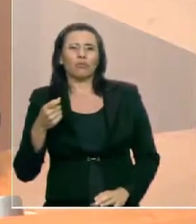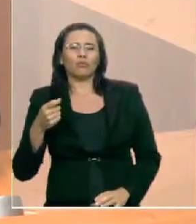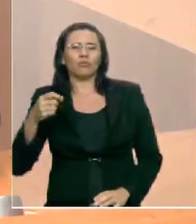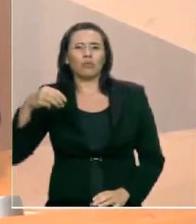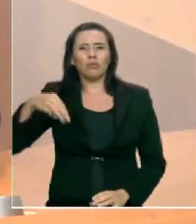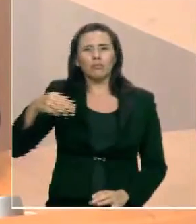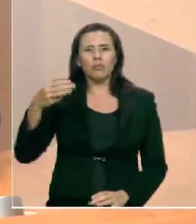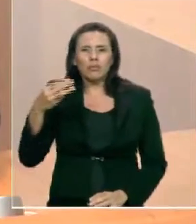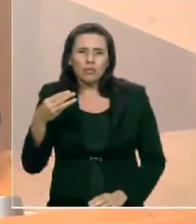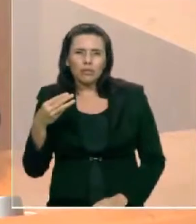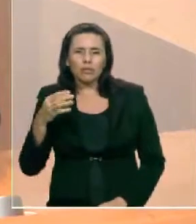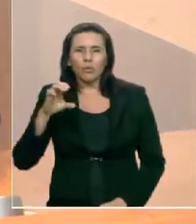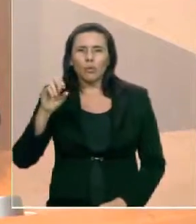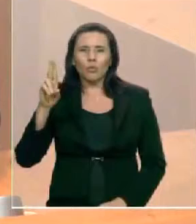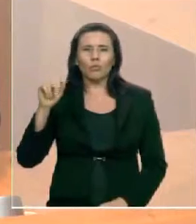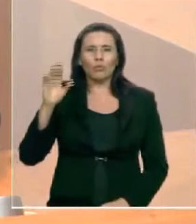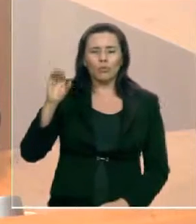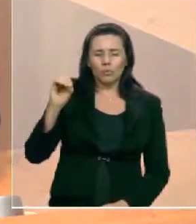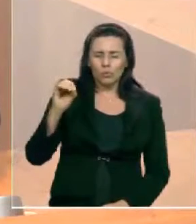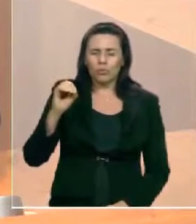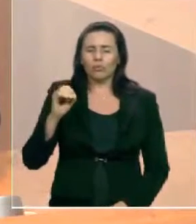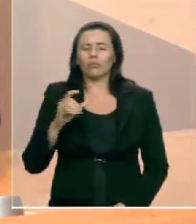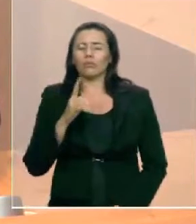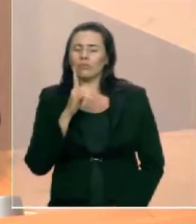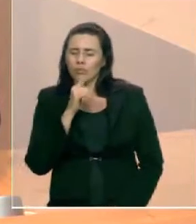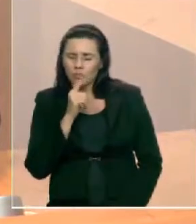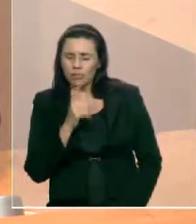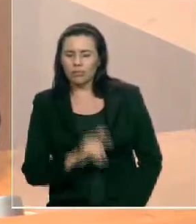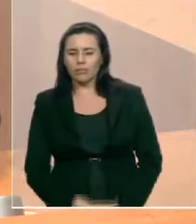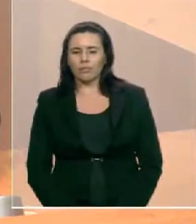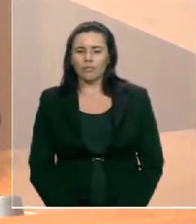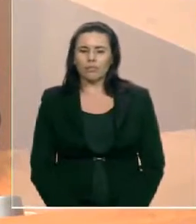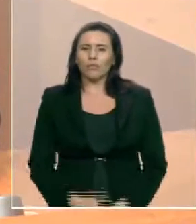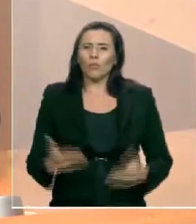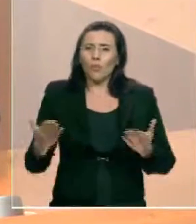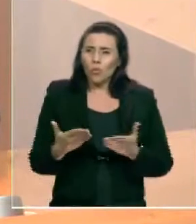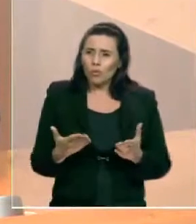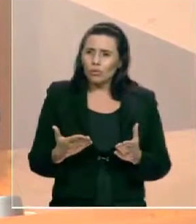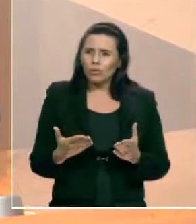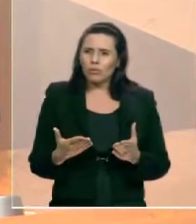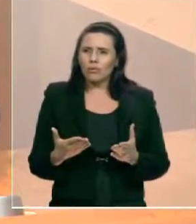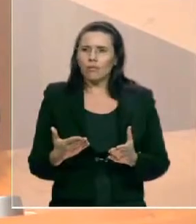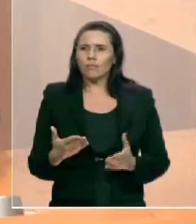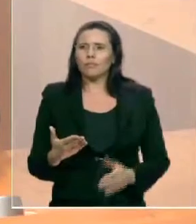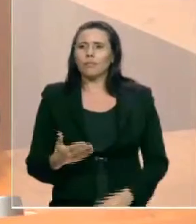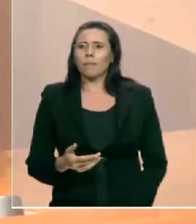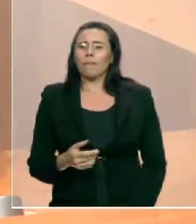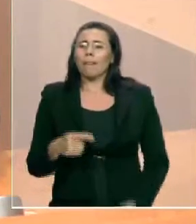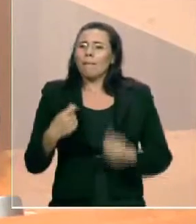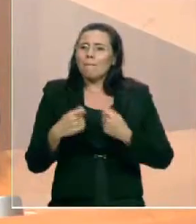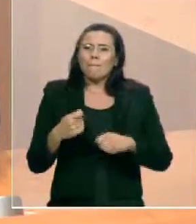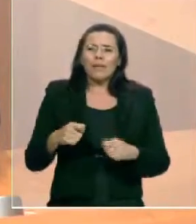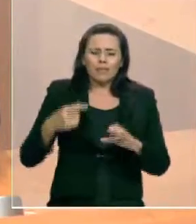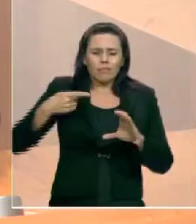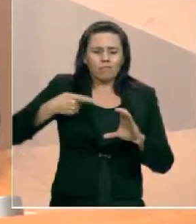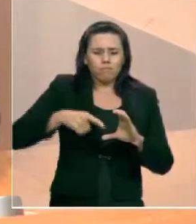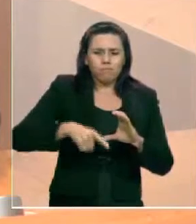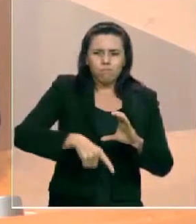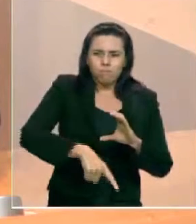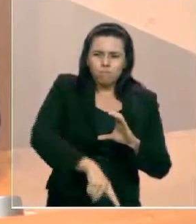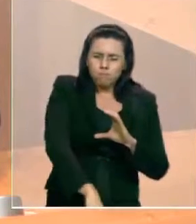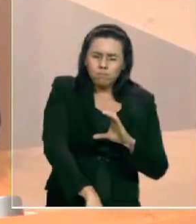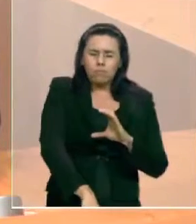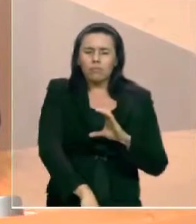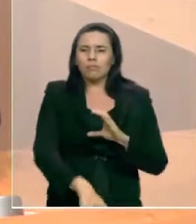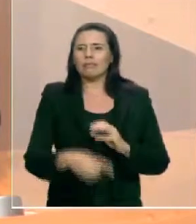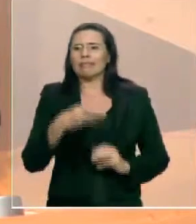litros hora de capacidade de vazão de água. Então, isso você vê que